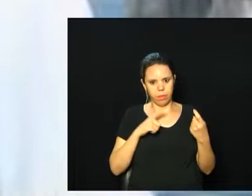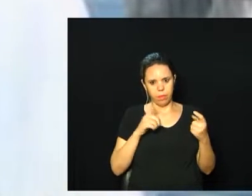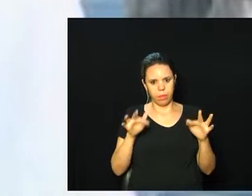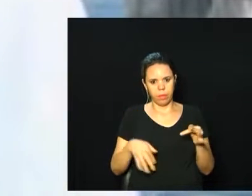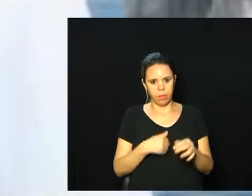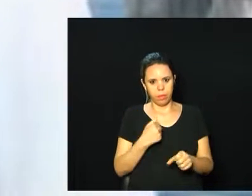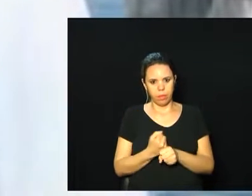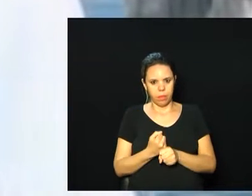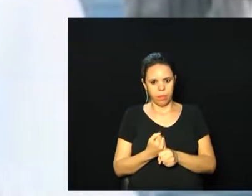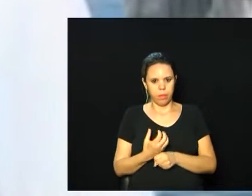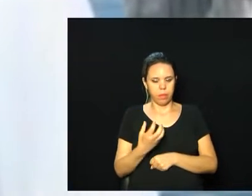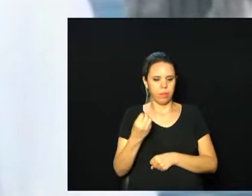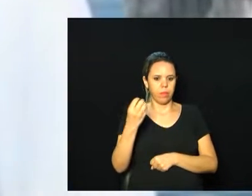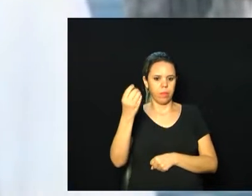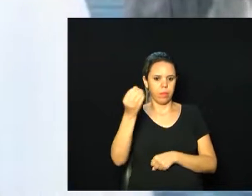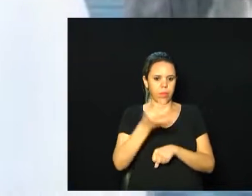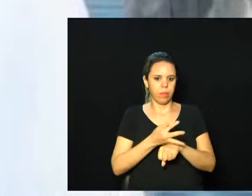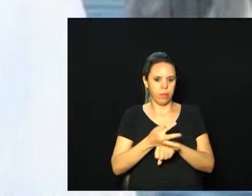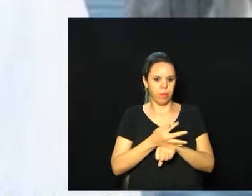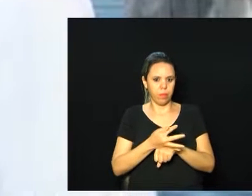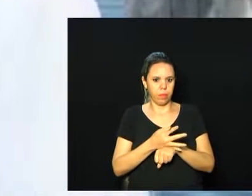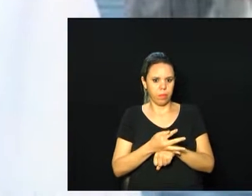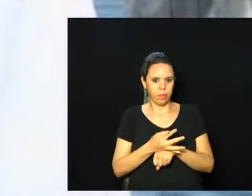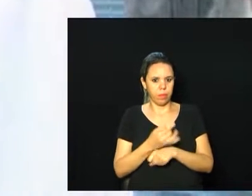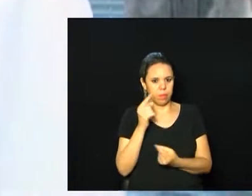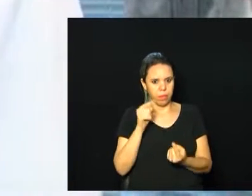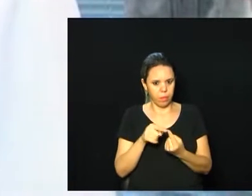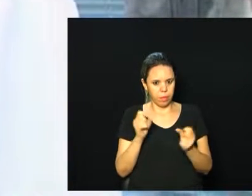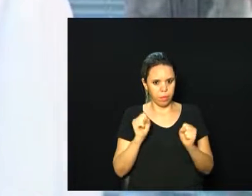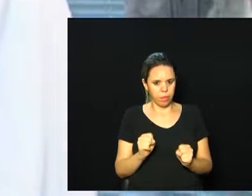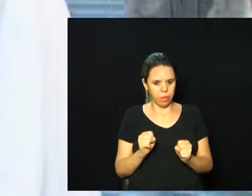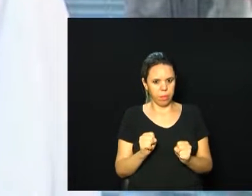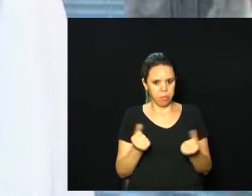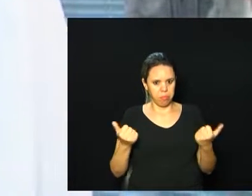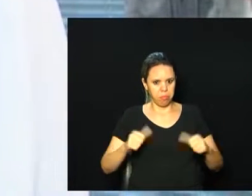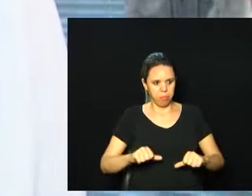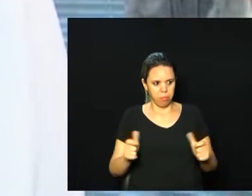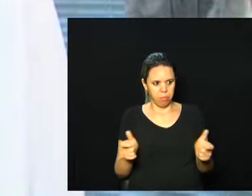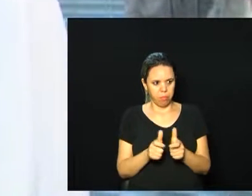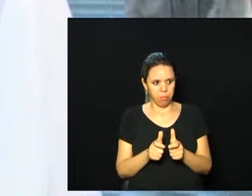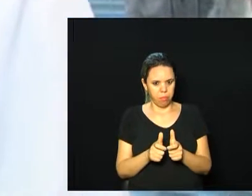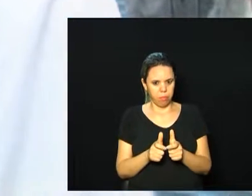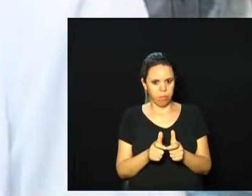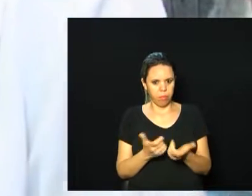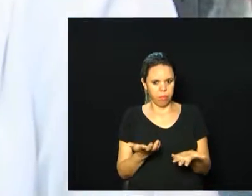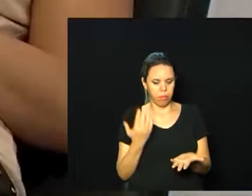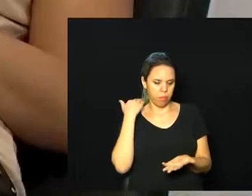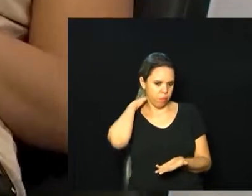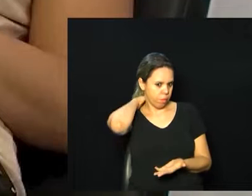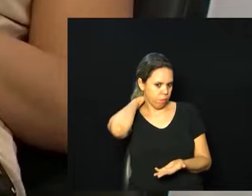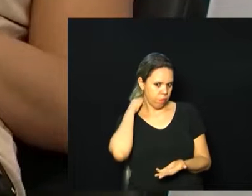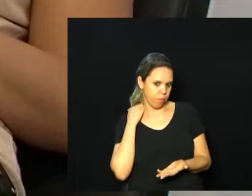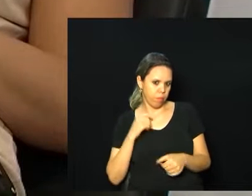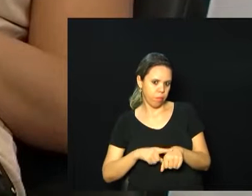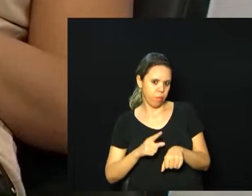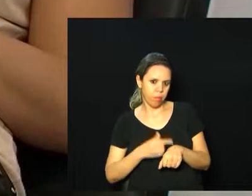do ano, as viagens, as férias e a ideia de que isso possa até piorar. Pois é, inclusive esse é um